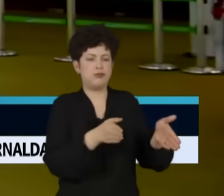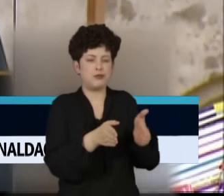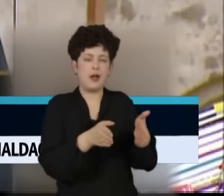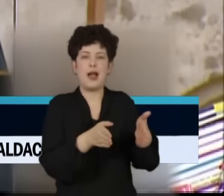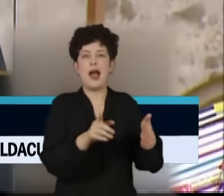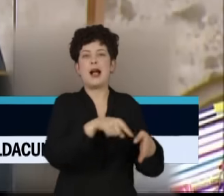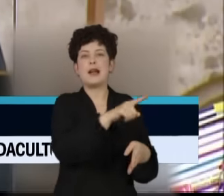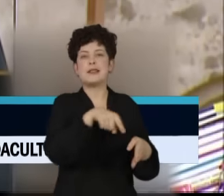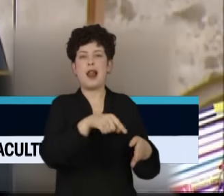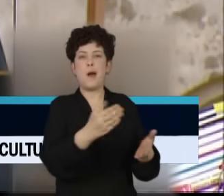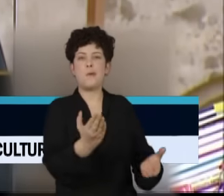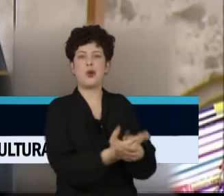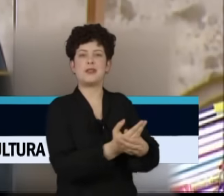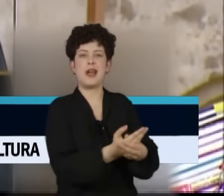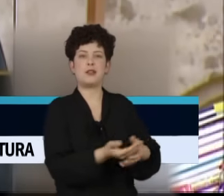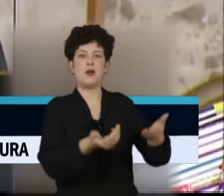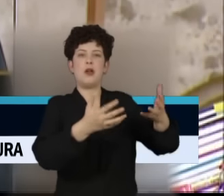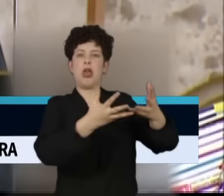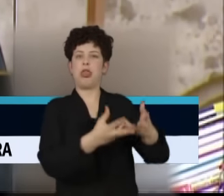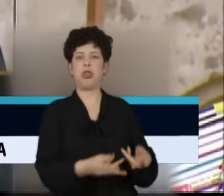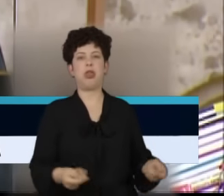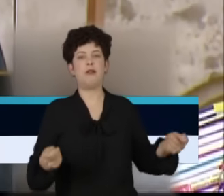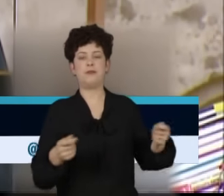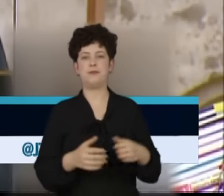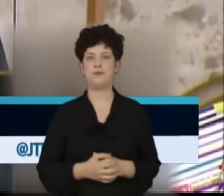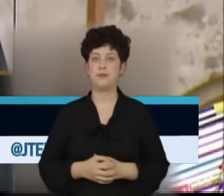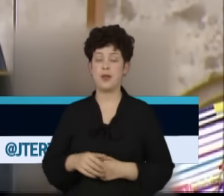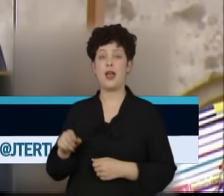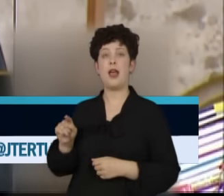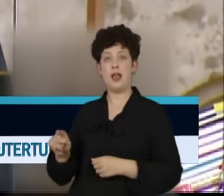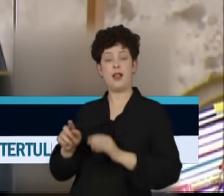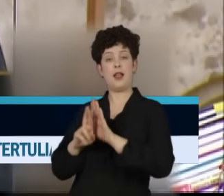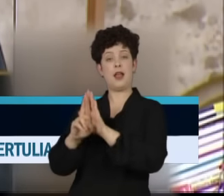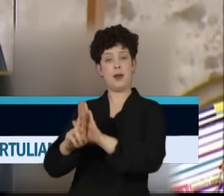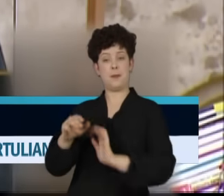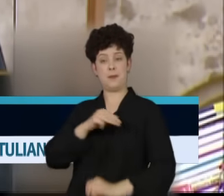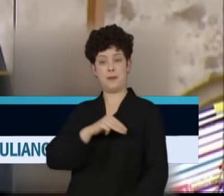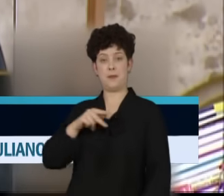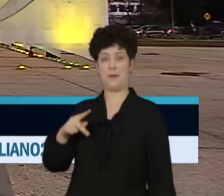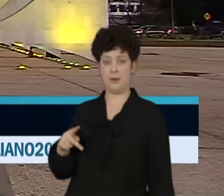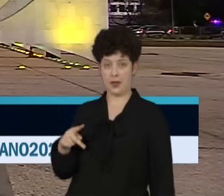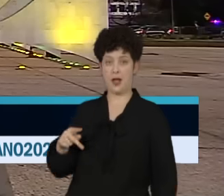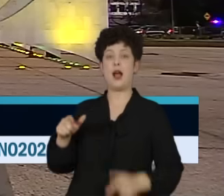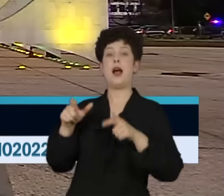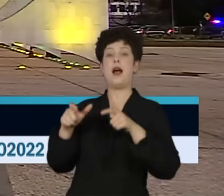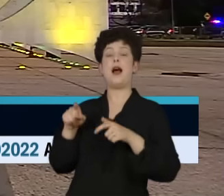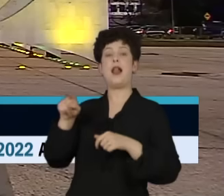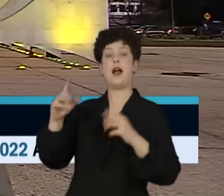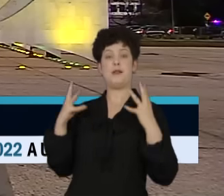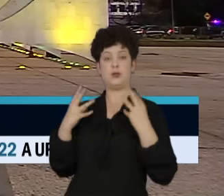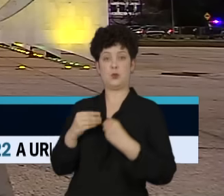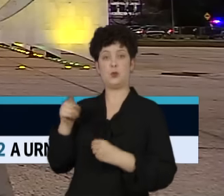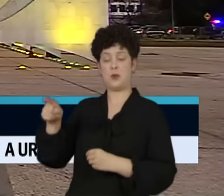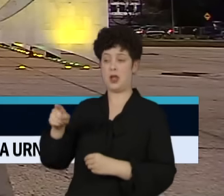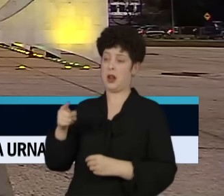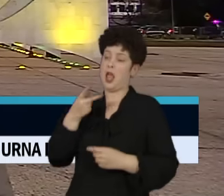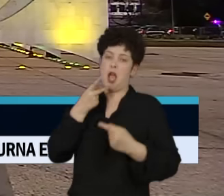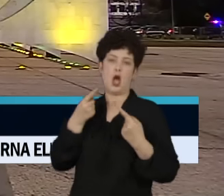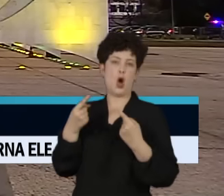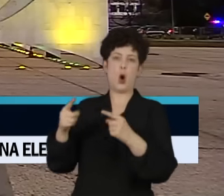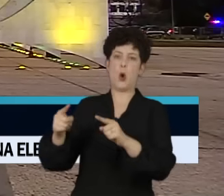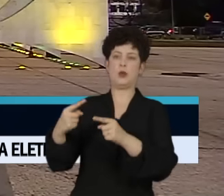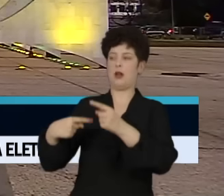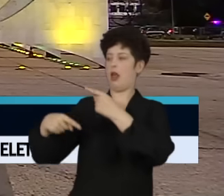processos. O procurador geral da República, que representa o Ministério Público no Supremo, argumentou ser contra a